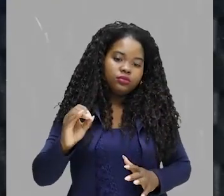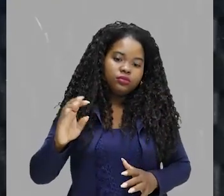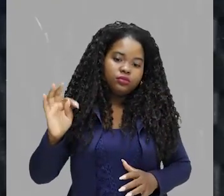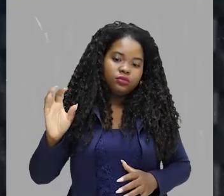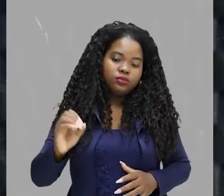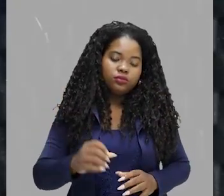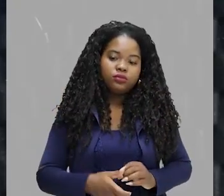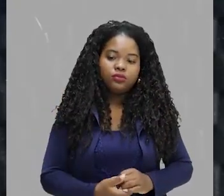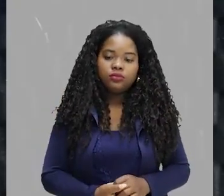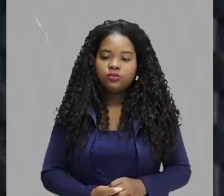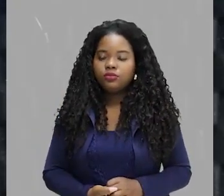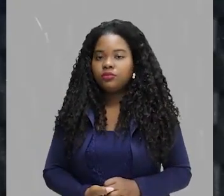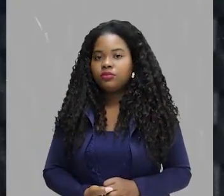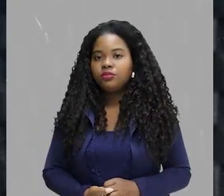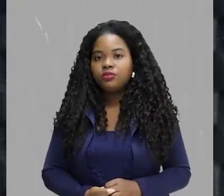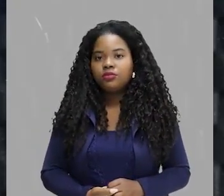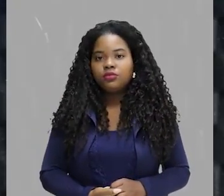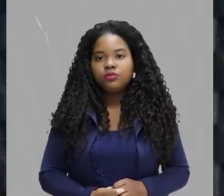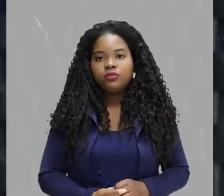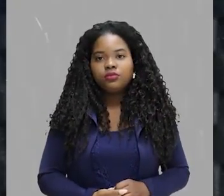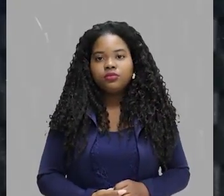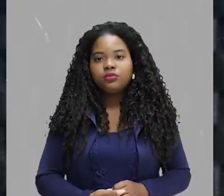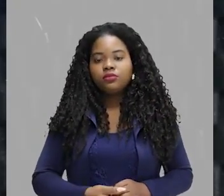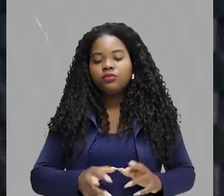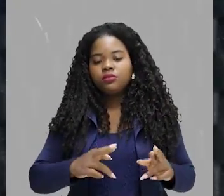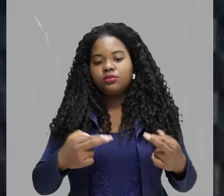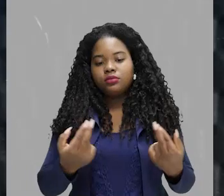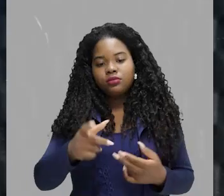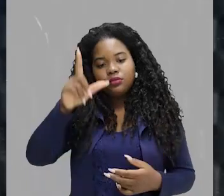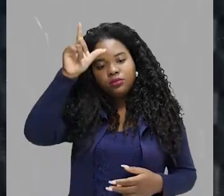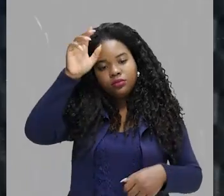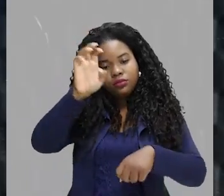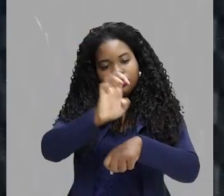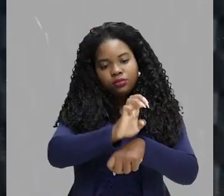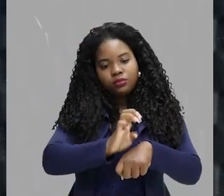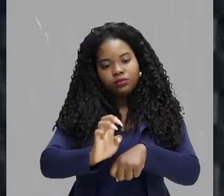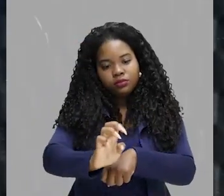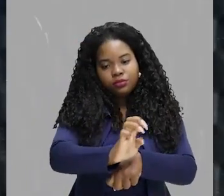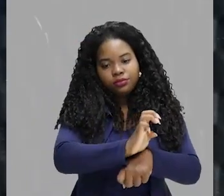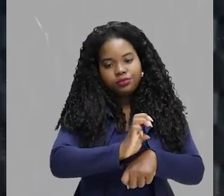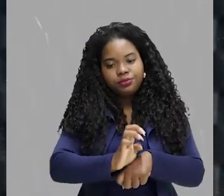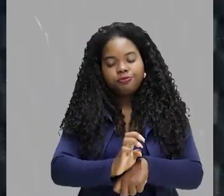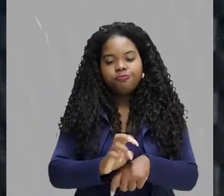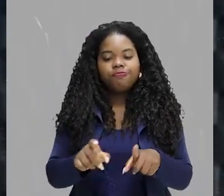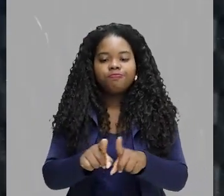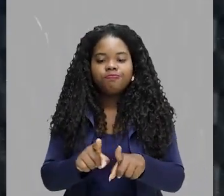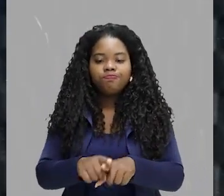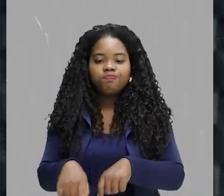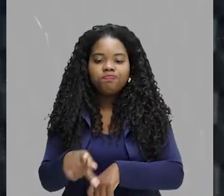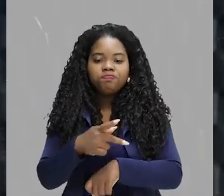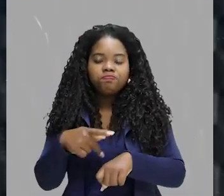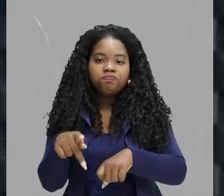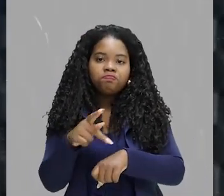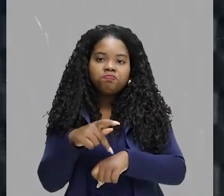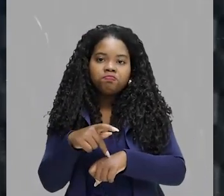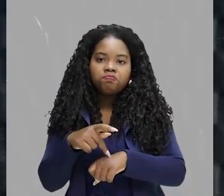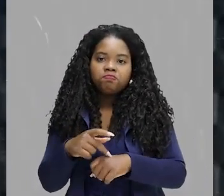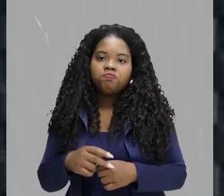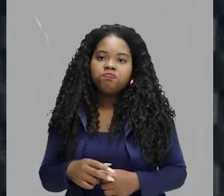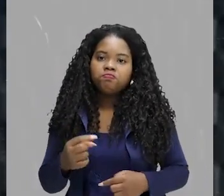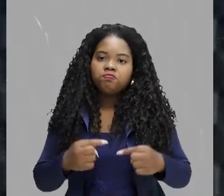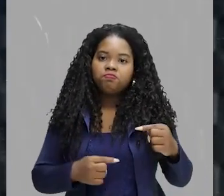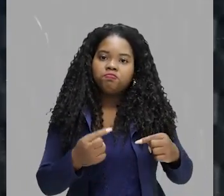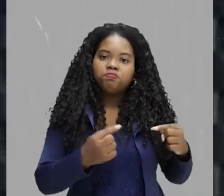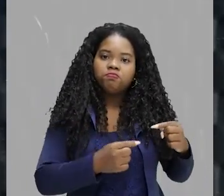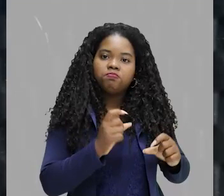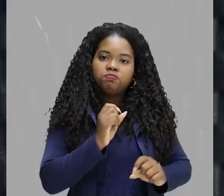de Quioto, reunindo novamente líderes de Estado, líderes de países, né, do mundo todo, lideranças importantes, para discutir